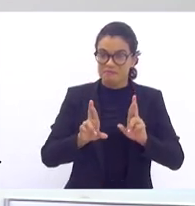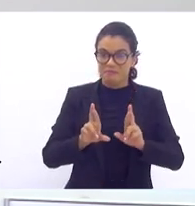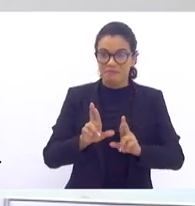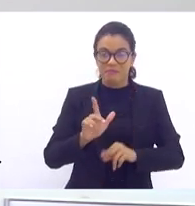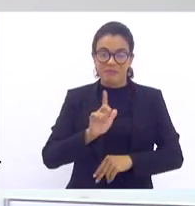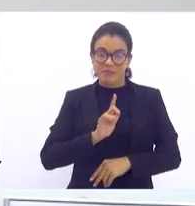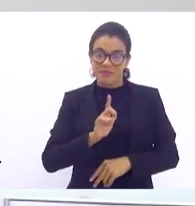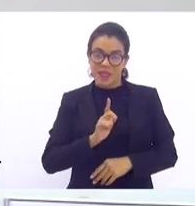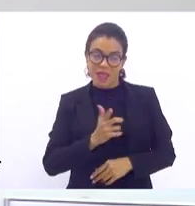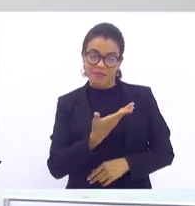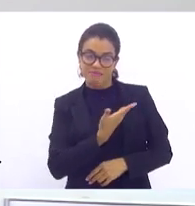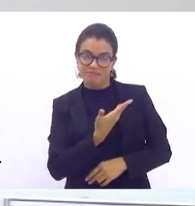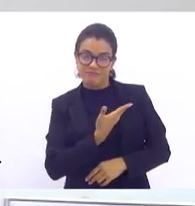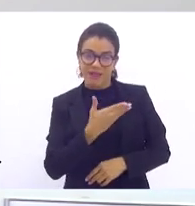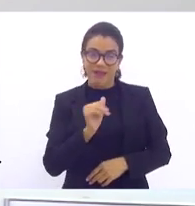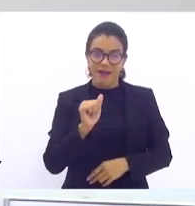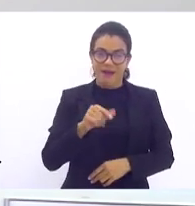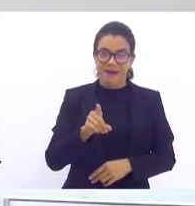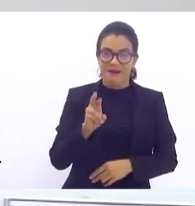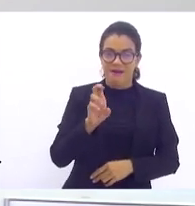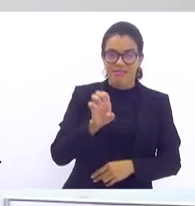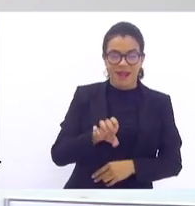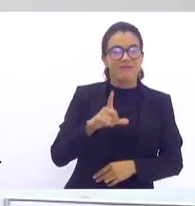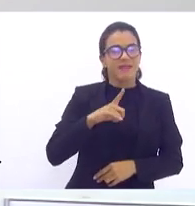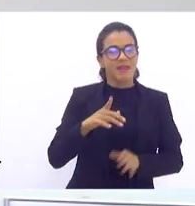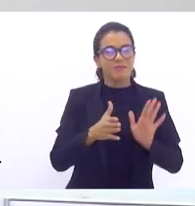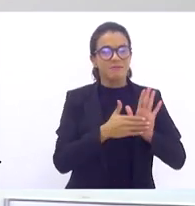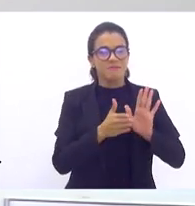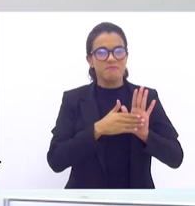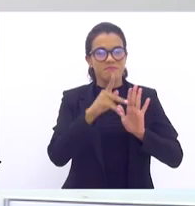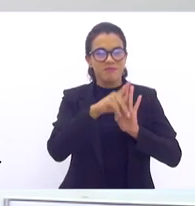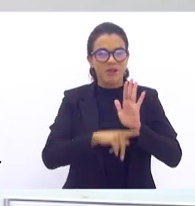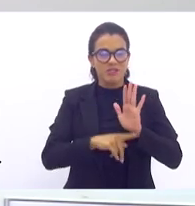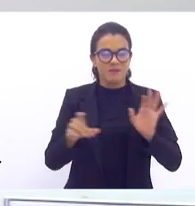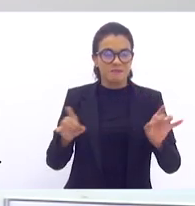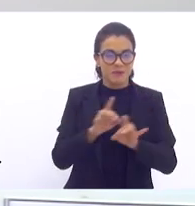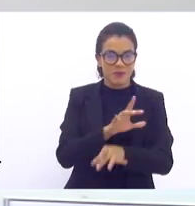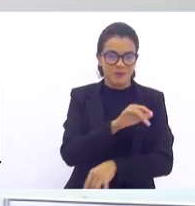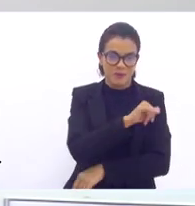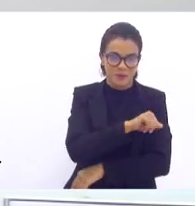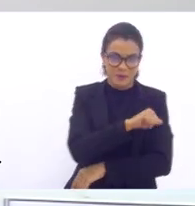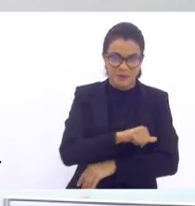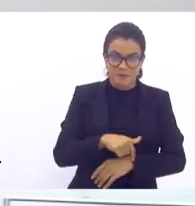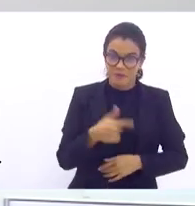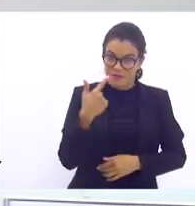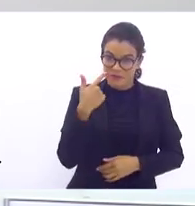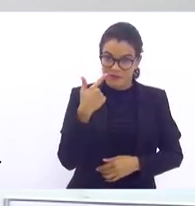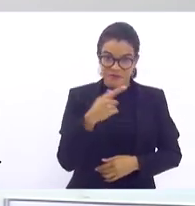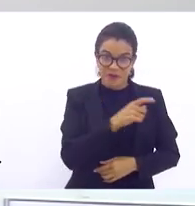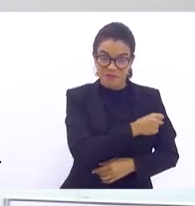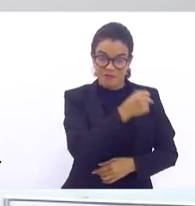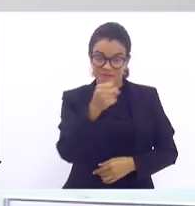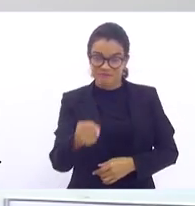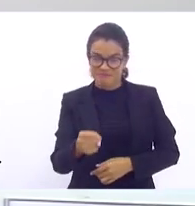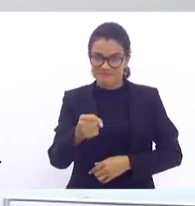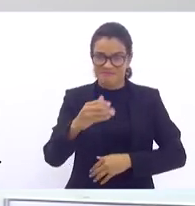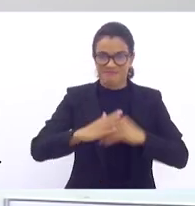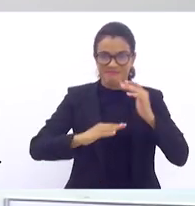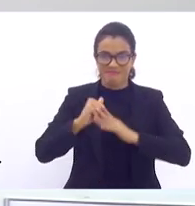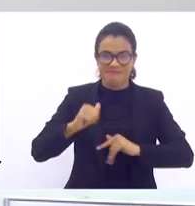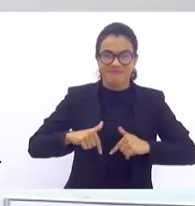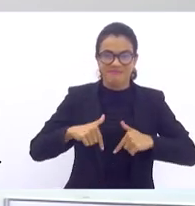todo um projeto pronto aqui para o Rio de Janeiro Vamos colocar ela na prática né